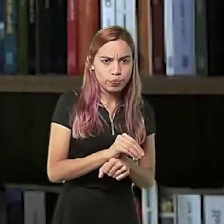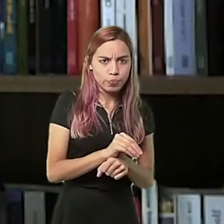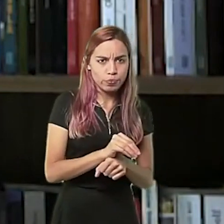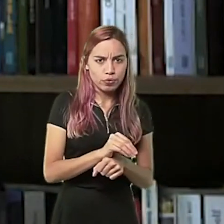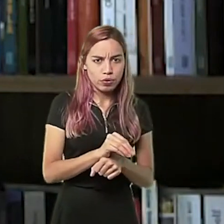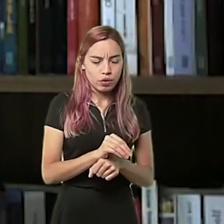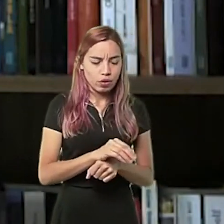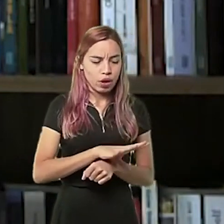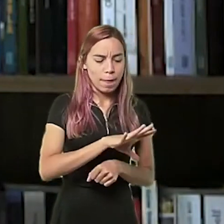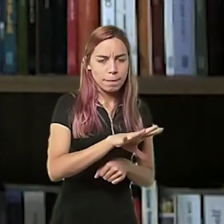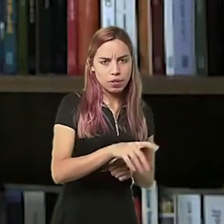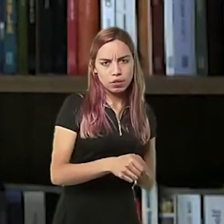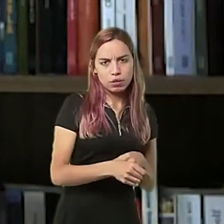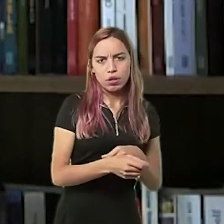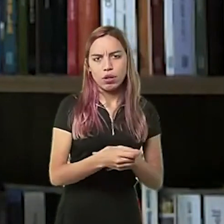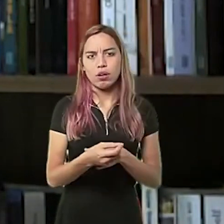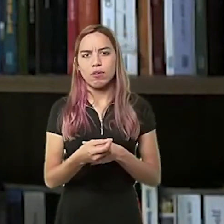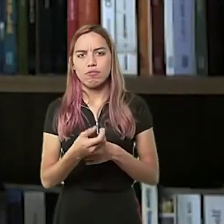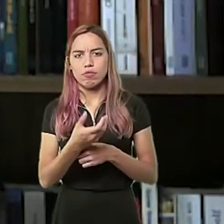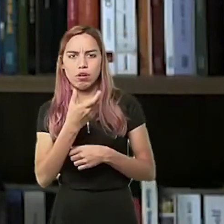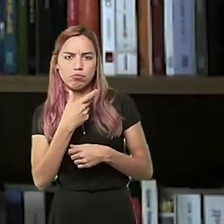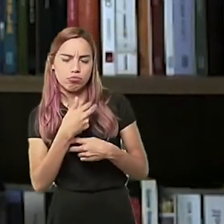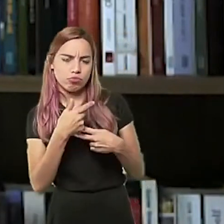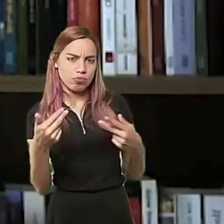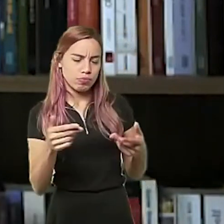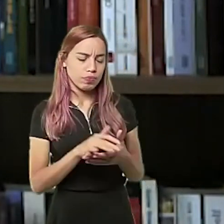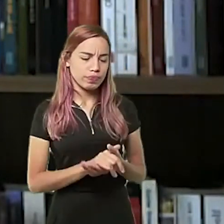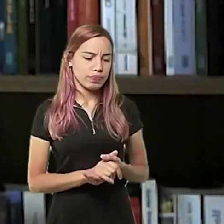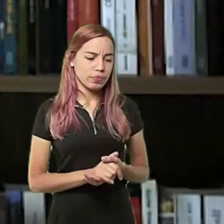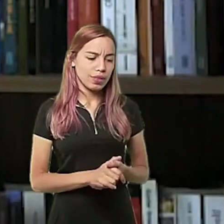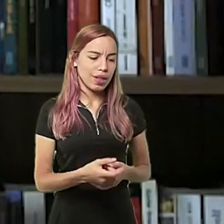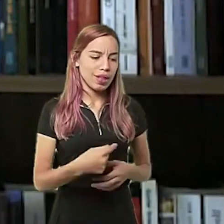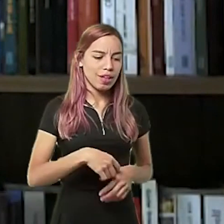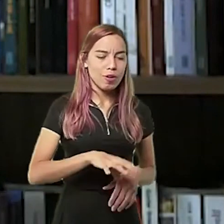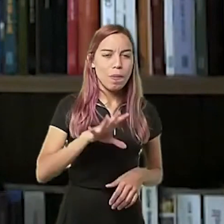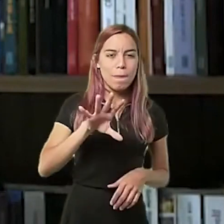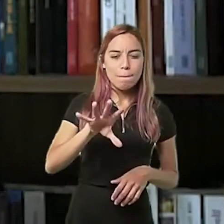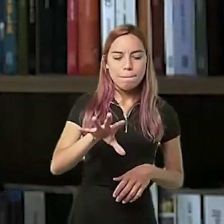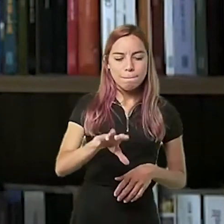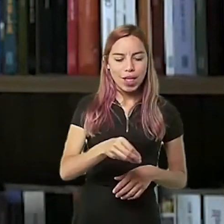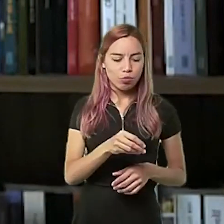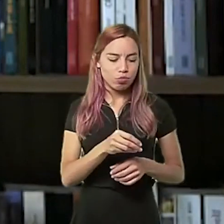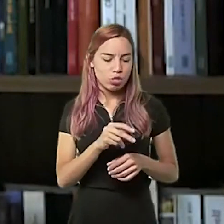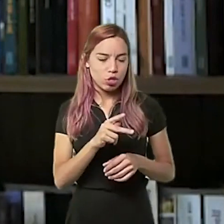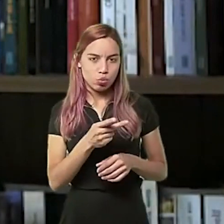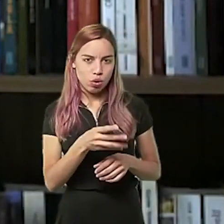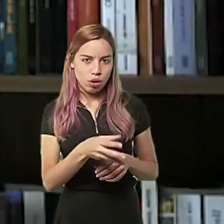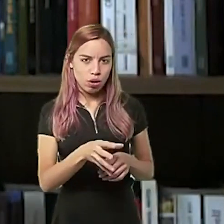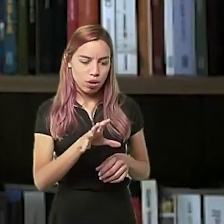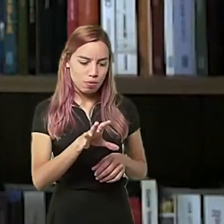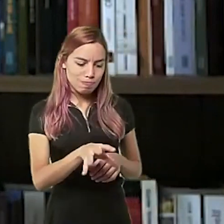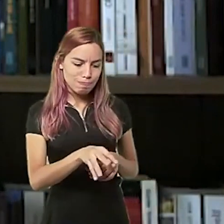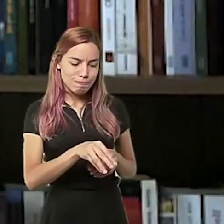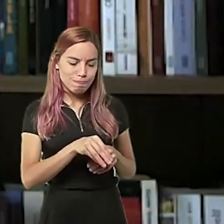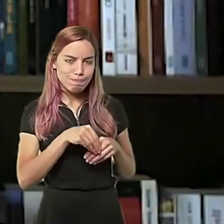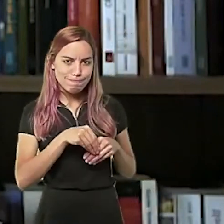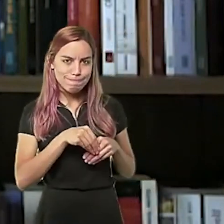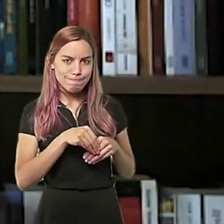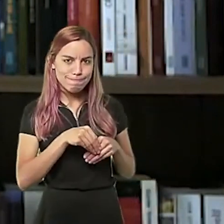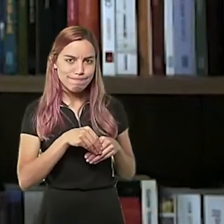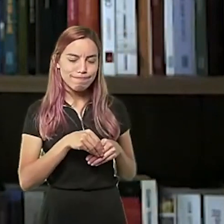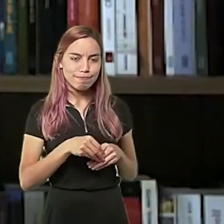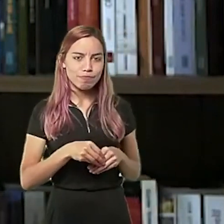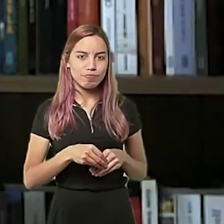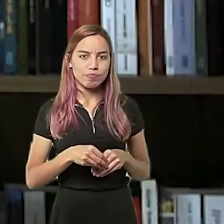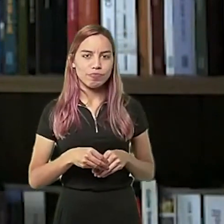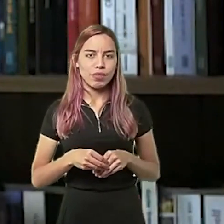histórias que me levam para as minhas origens também, para a minha ancestralidade negra, para a minha